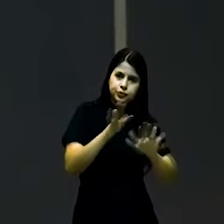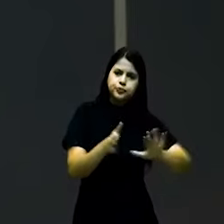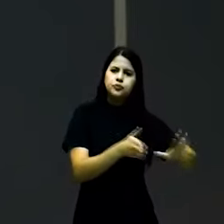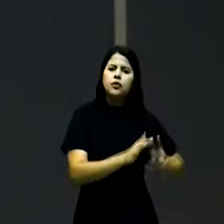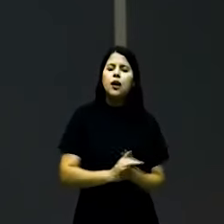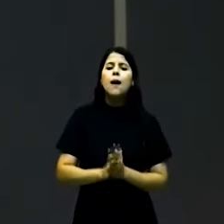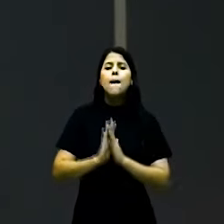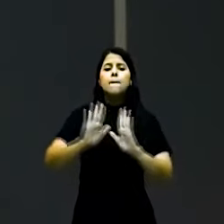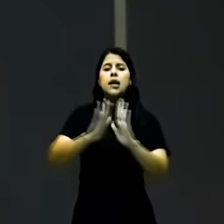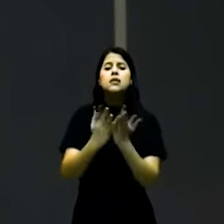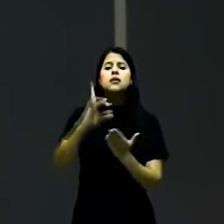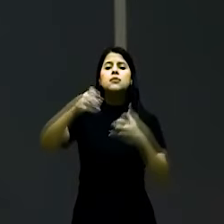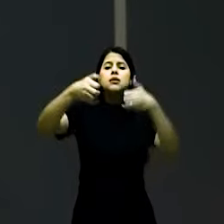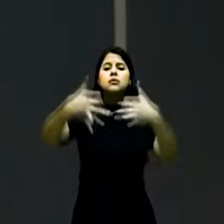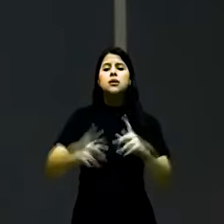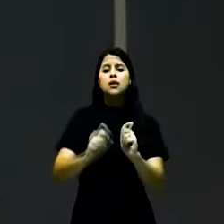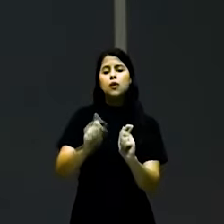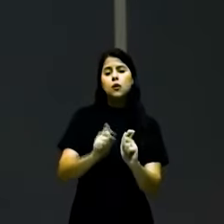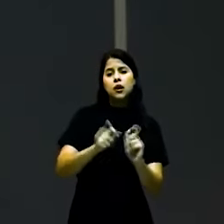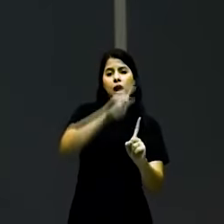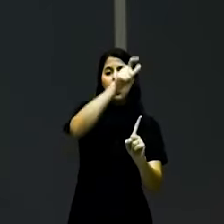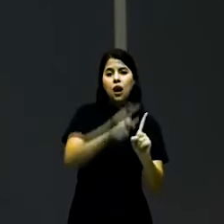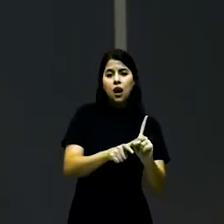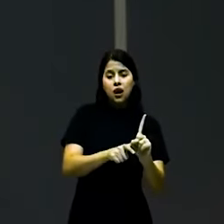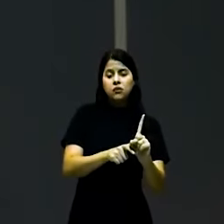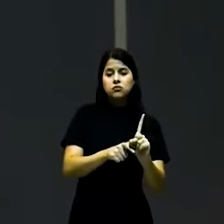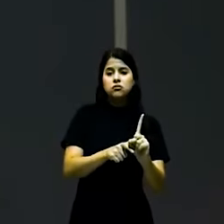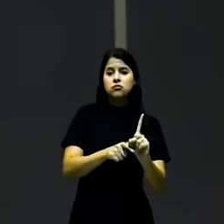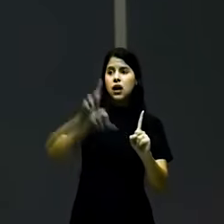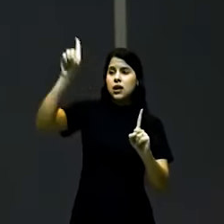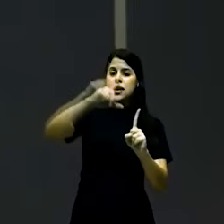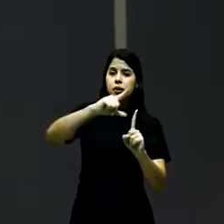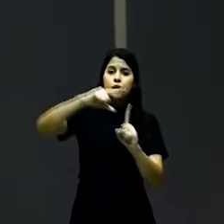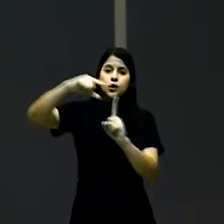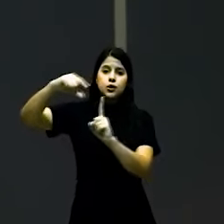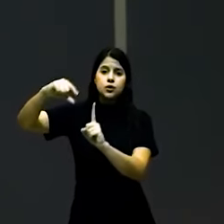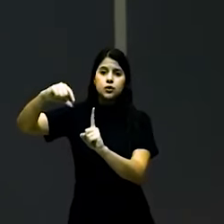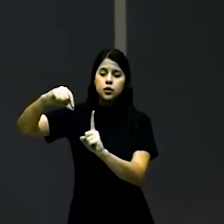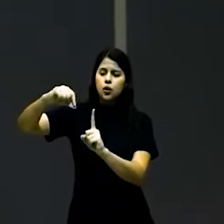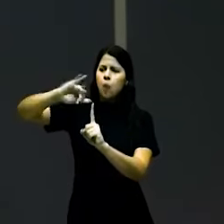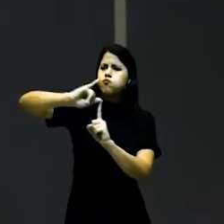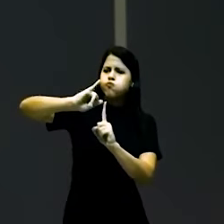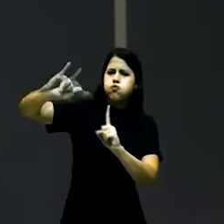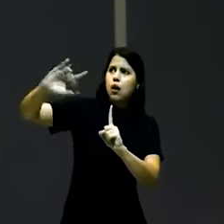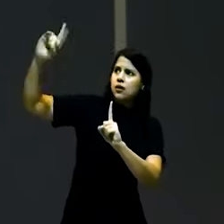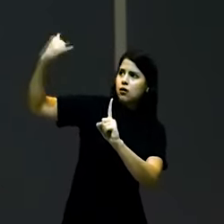Diz que Elias foi chamado para ser uma voz de